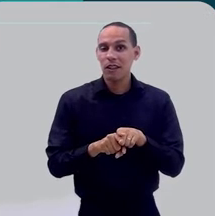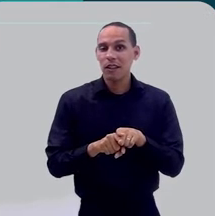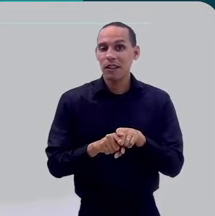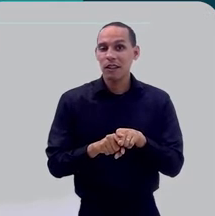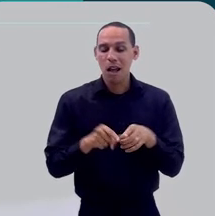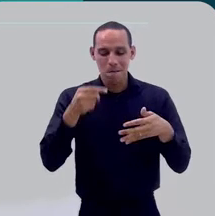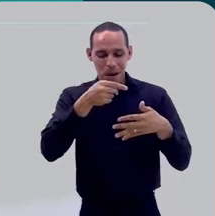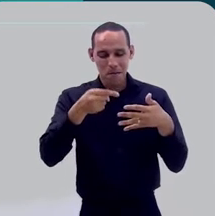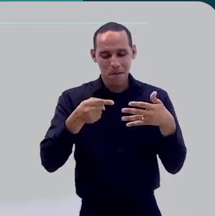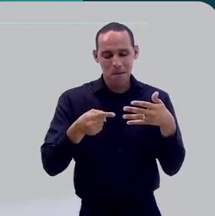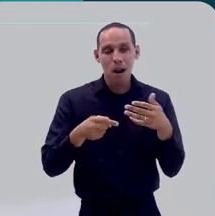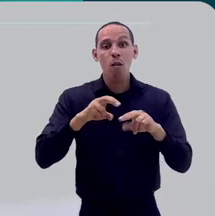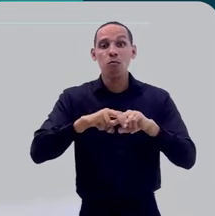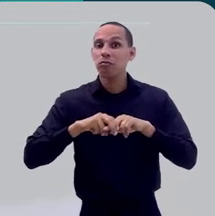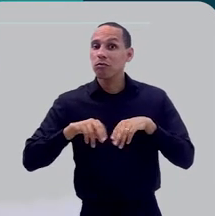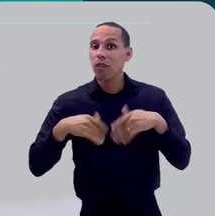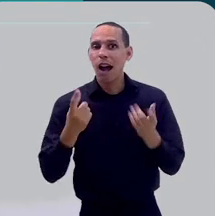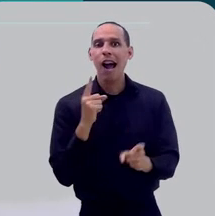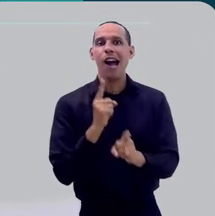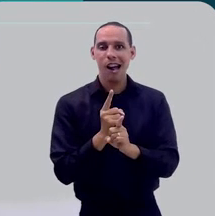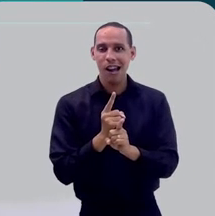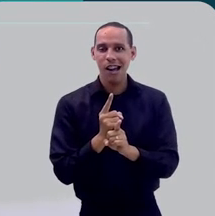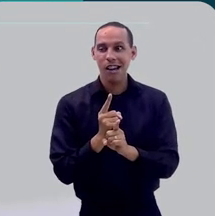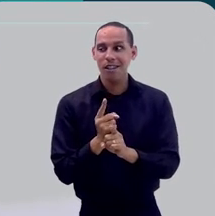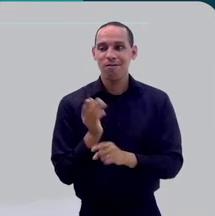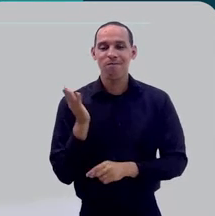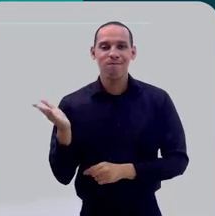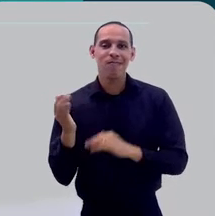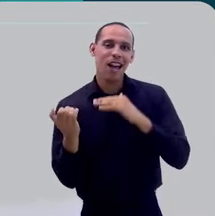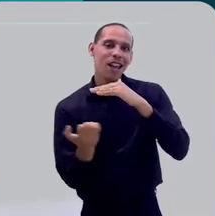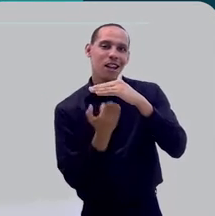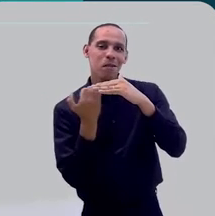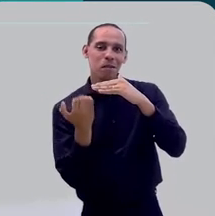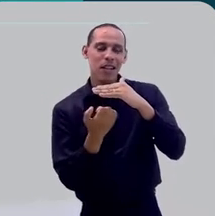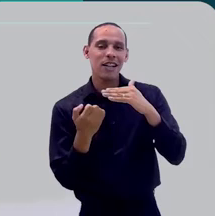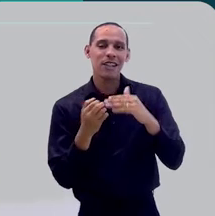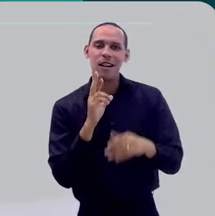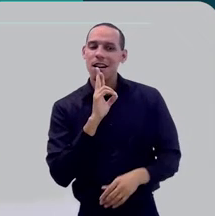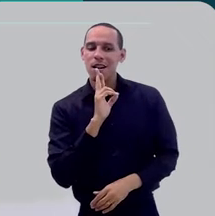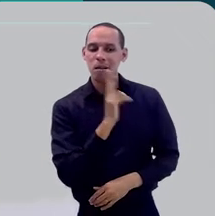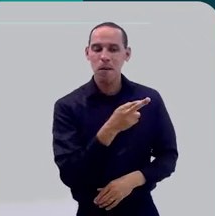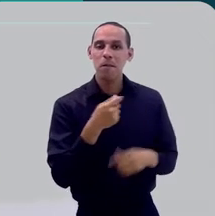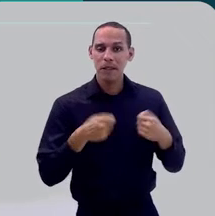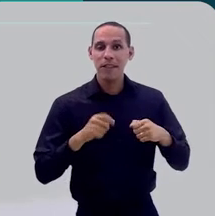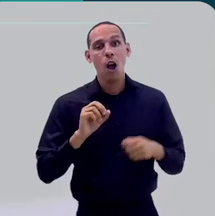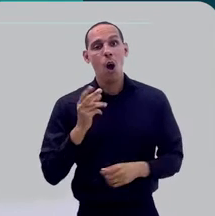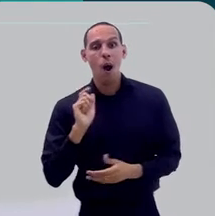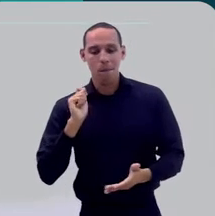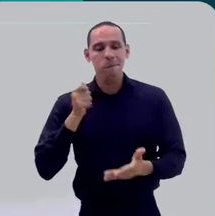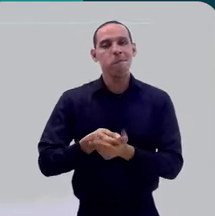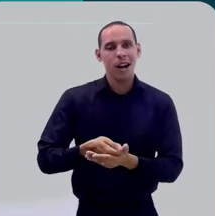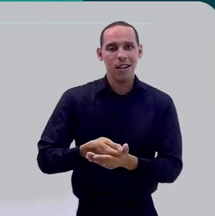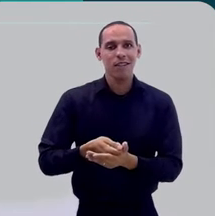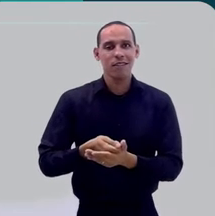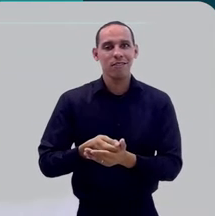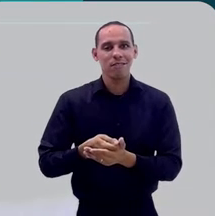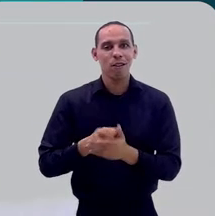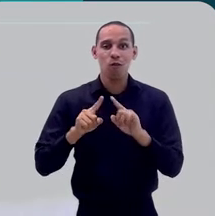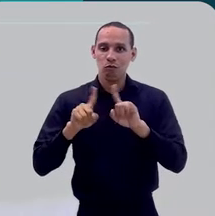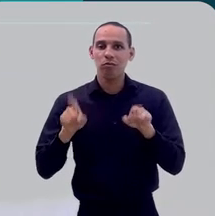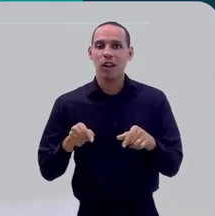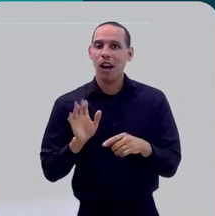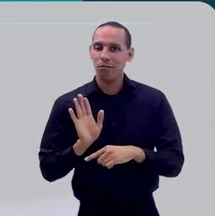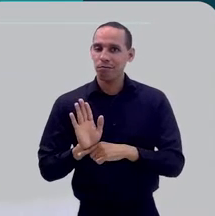que causaram, né, a empresa vai ter que responder ou ressarcir o empregado.